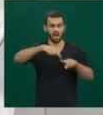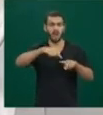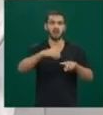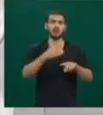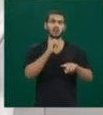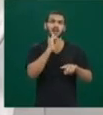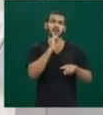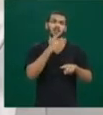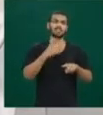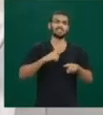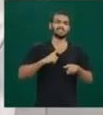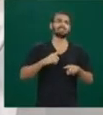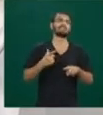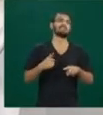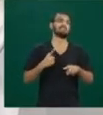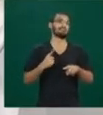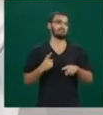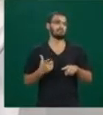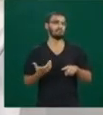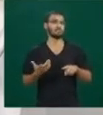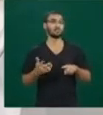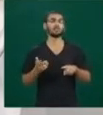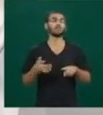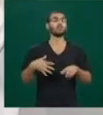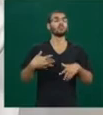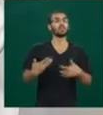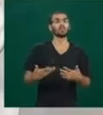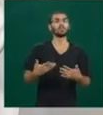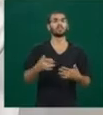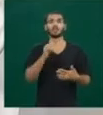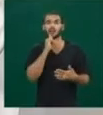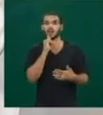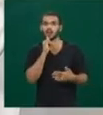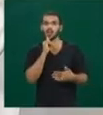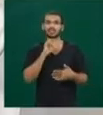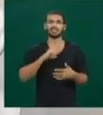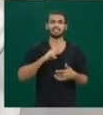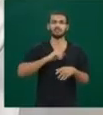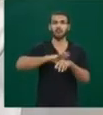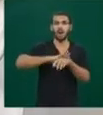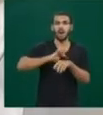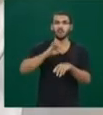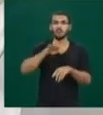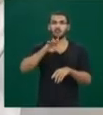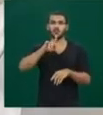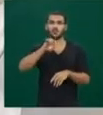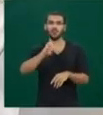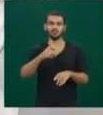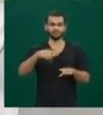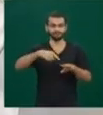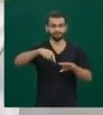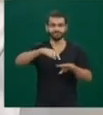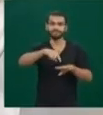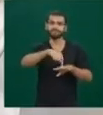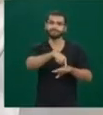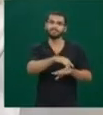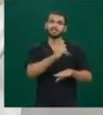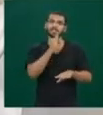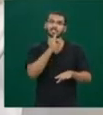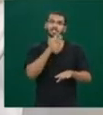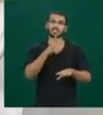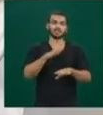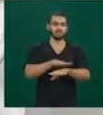chama de paronica, existe, né? Infecções fúngicas nas unhas, né? Na